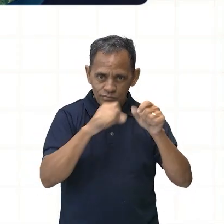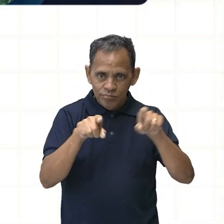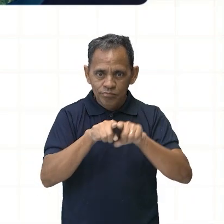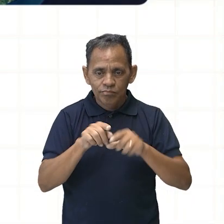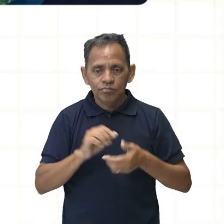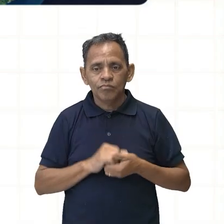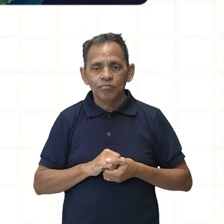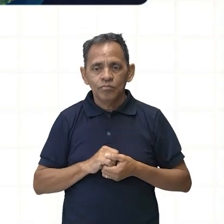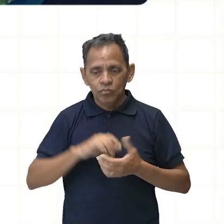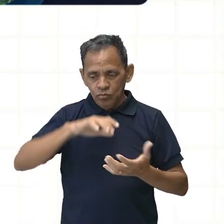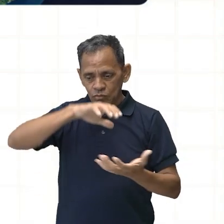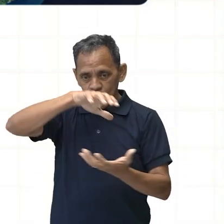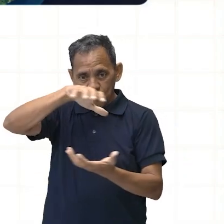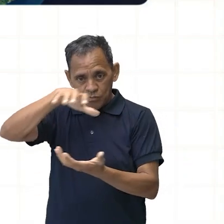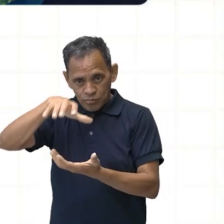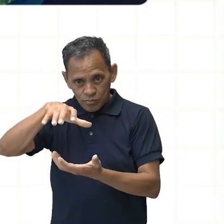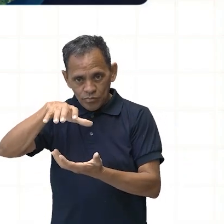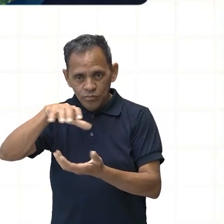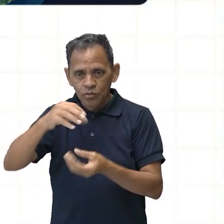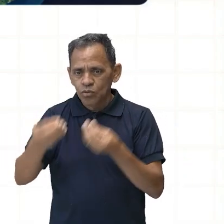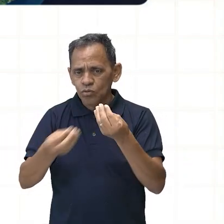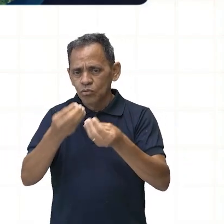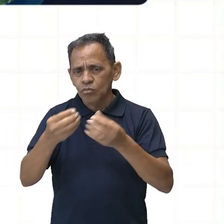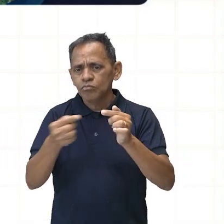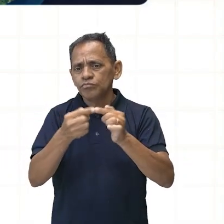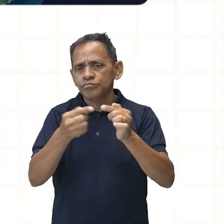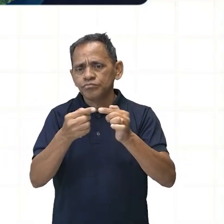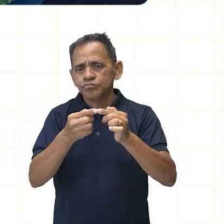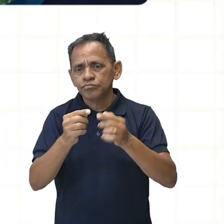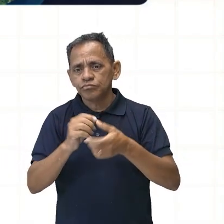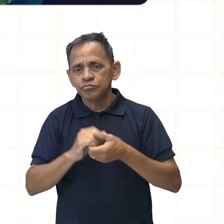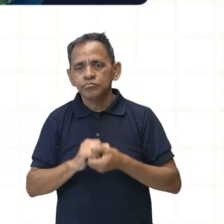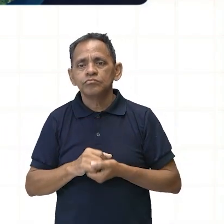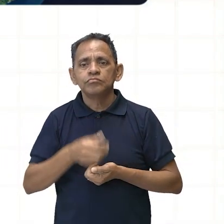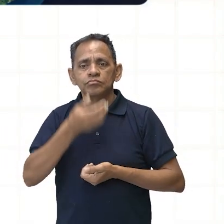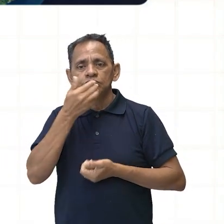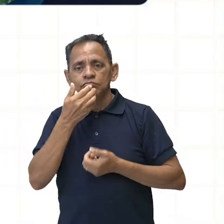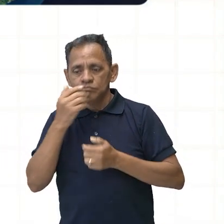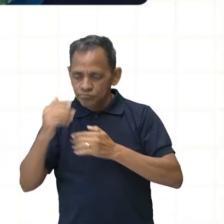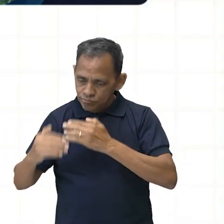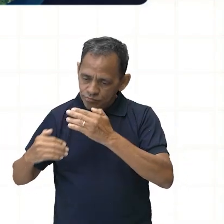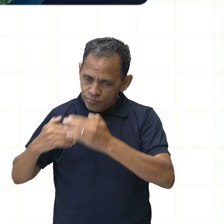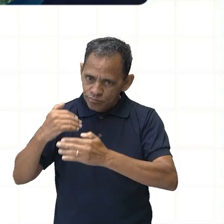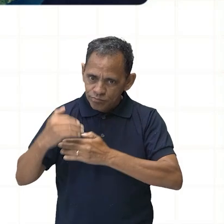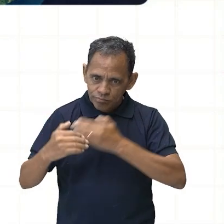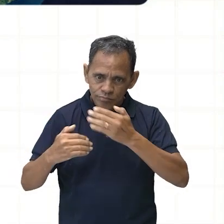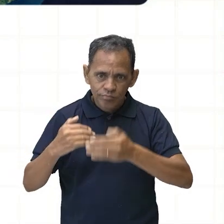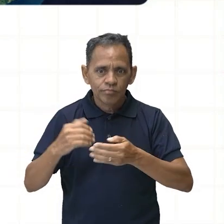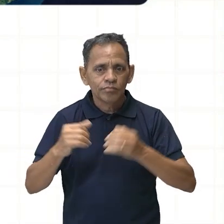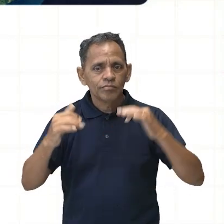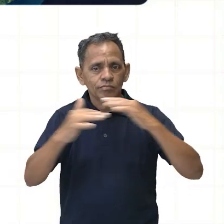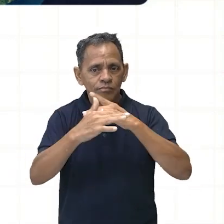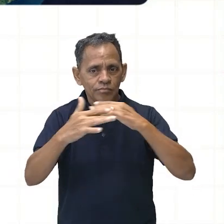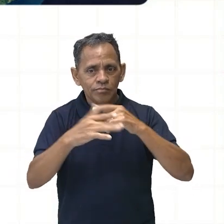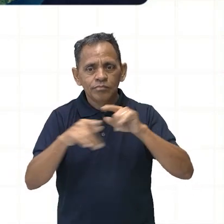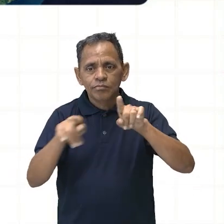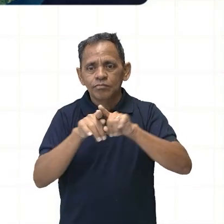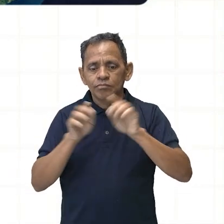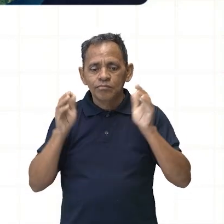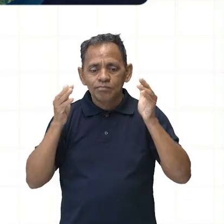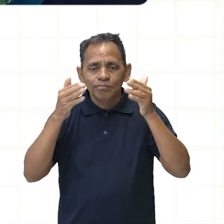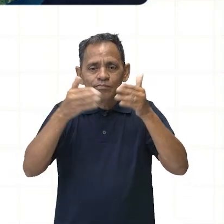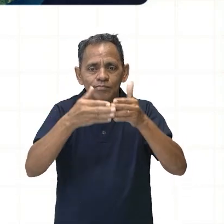se industrializando, a gente foi também se urbanizando. E as cidades, elas se tornaram centro